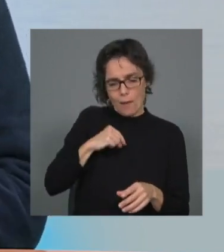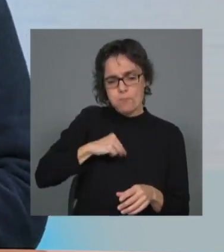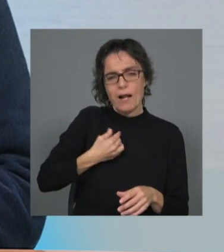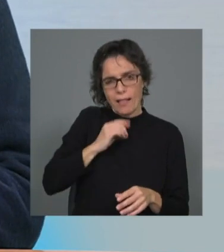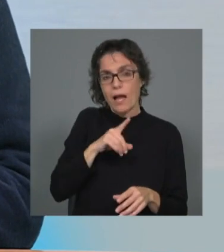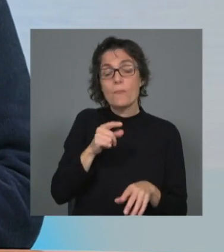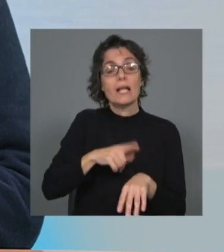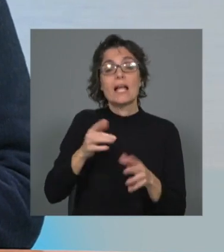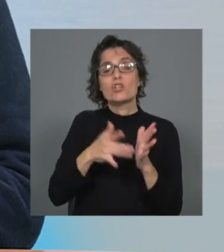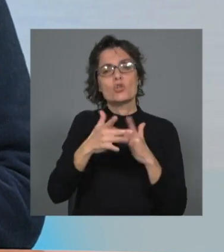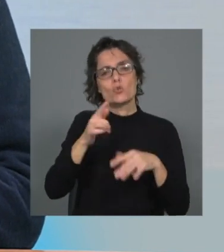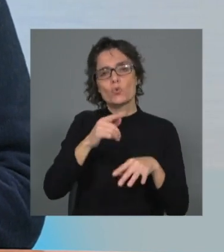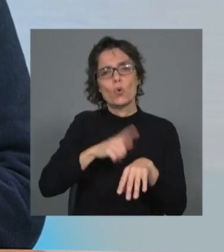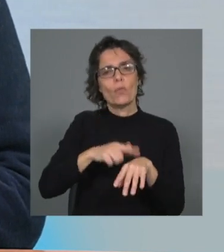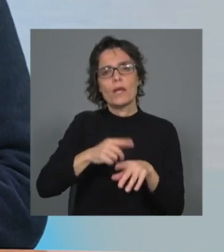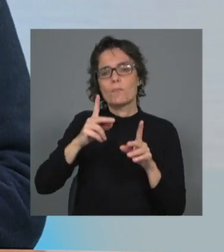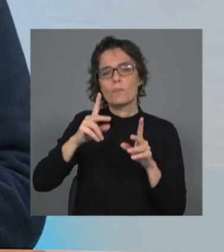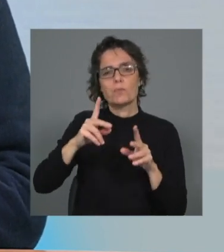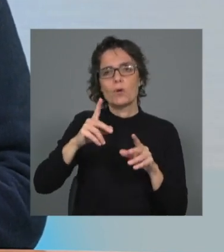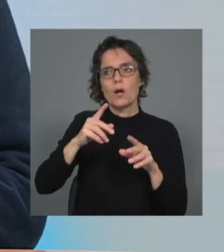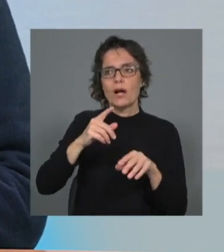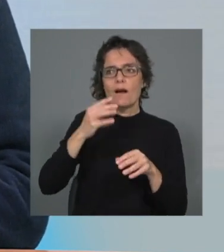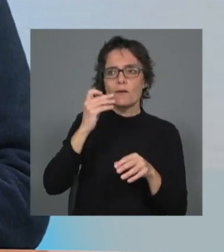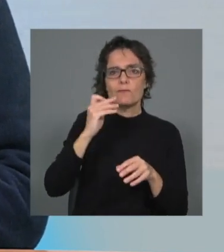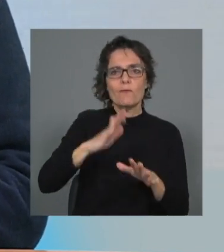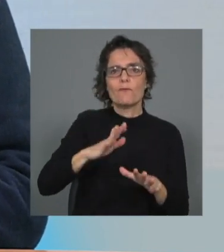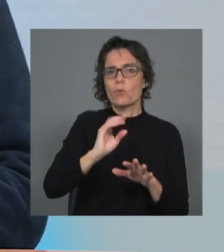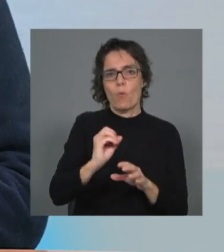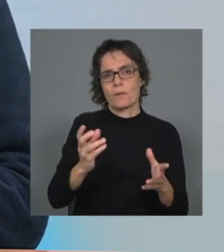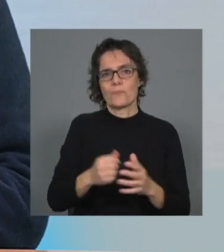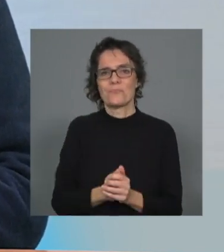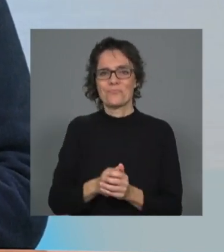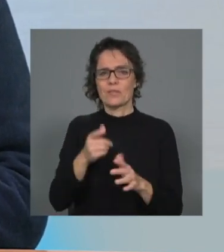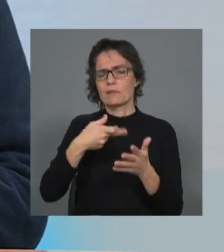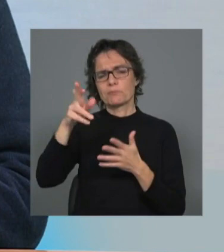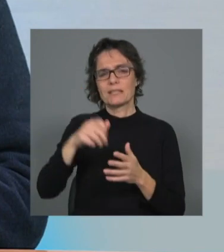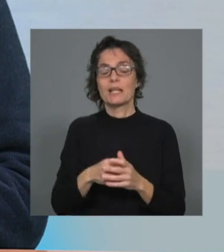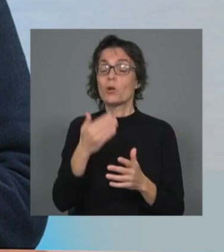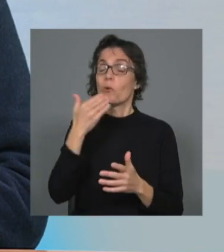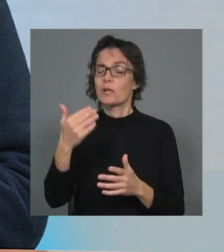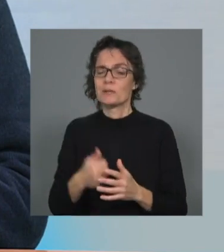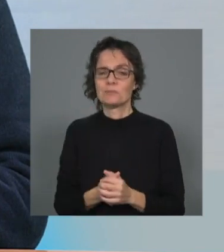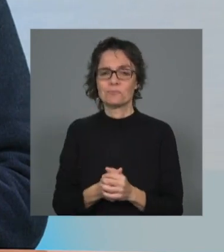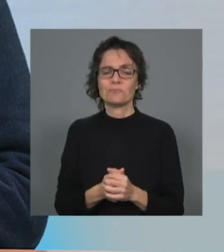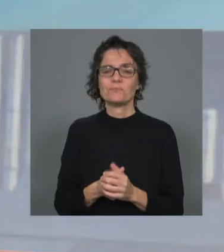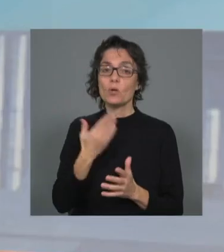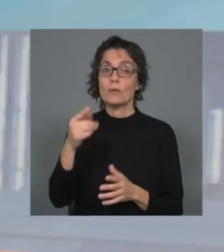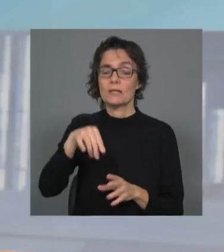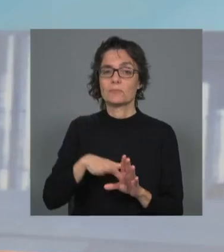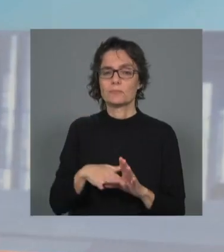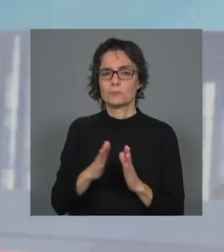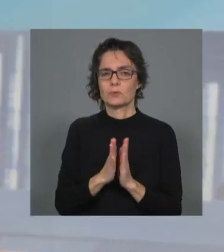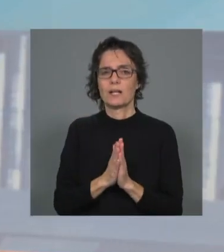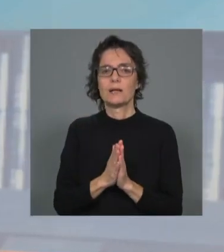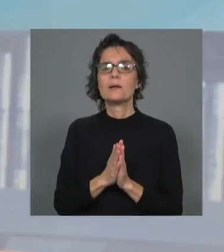intemporal. E essa é a forma de celebrar o Natal também em cada tempo. Padre David Palatino, muito obrigado por ter estado aqui connosco e a partir das fontes da